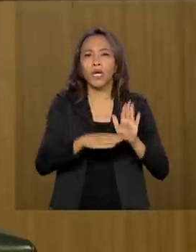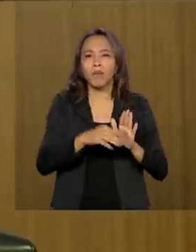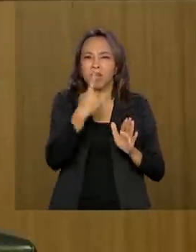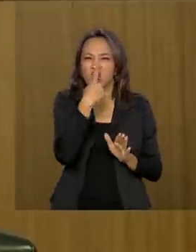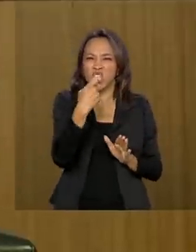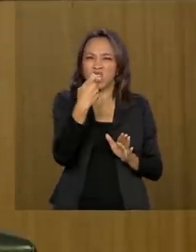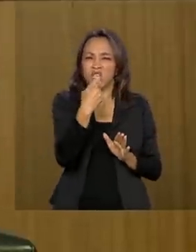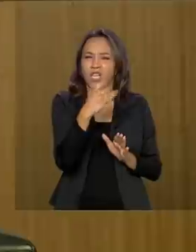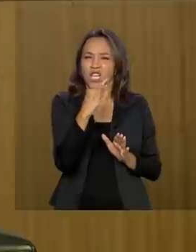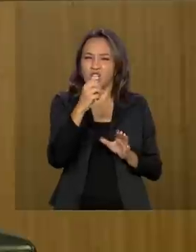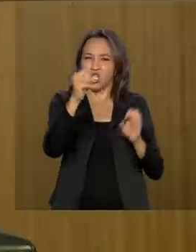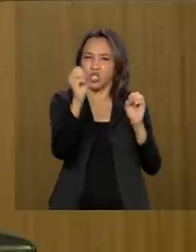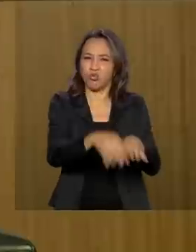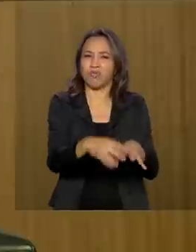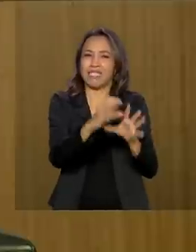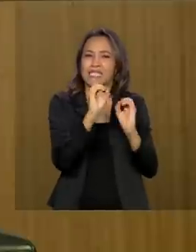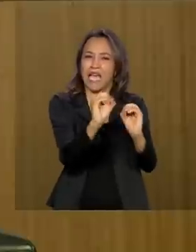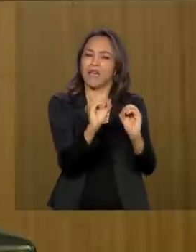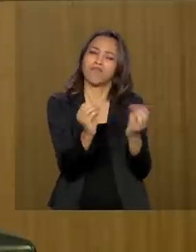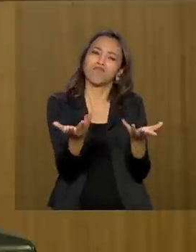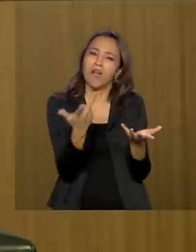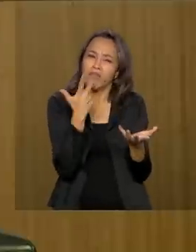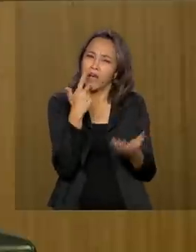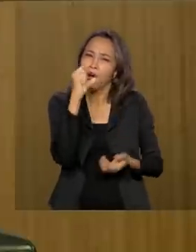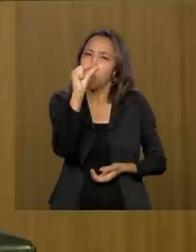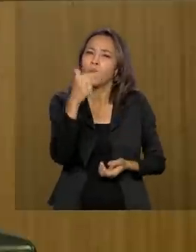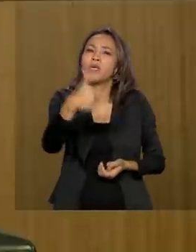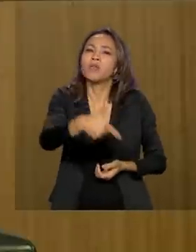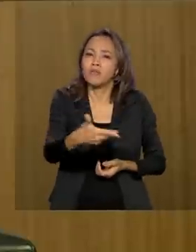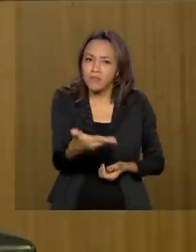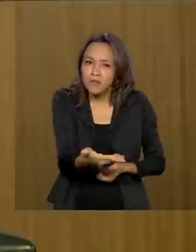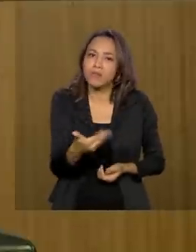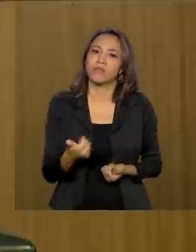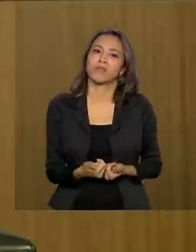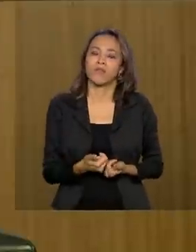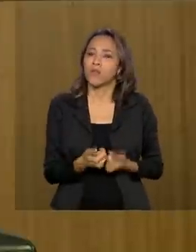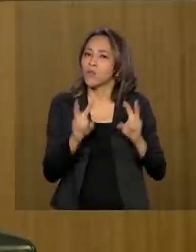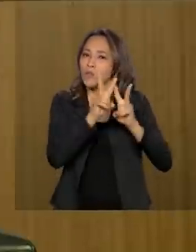caro aqui à gestão do senhor. Queria que o senhor falasse um pouquinho também em relação